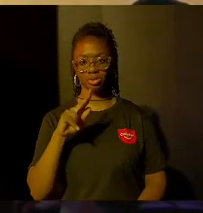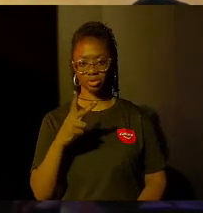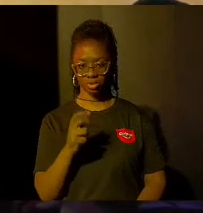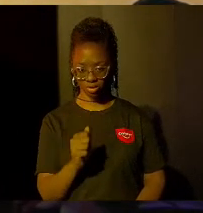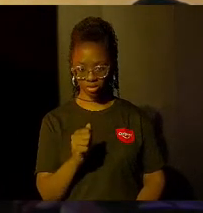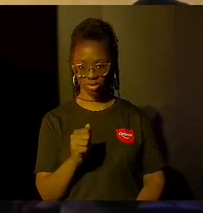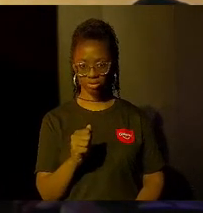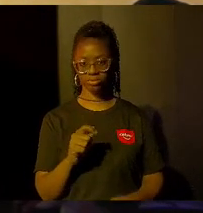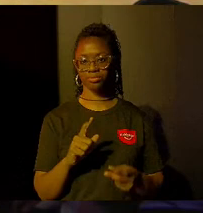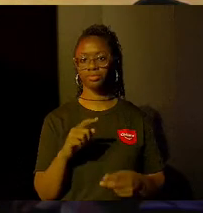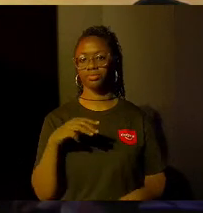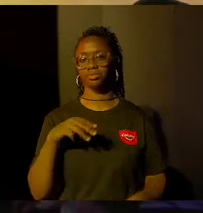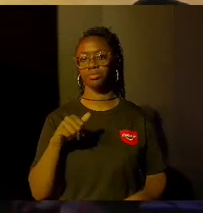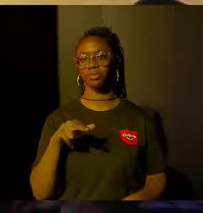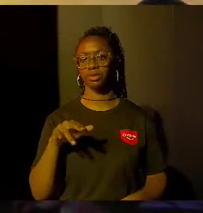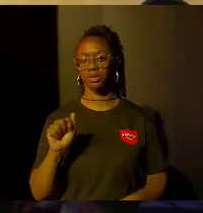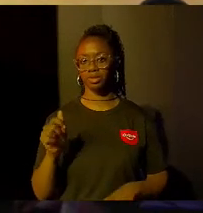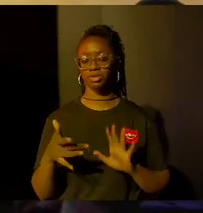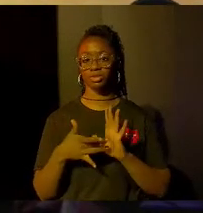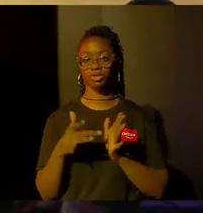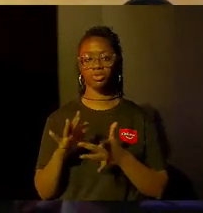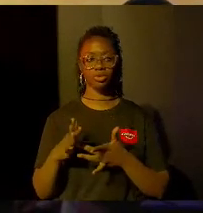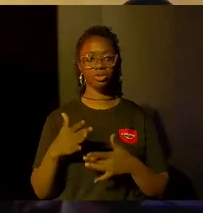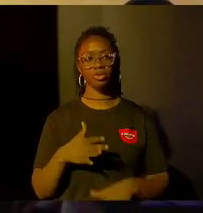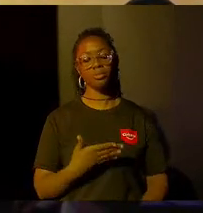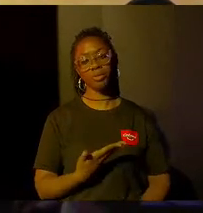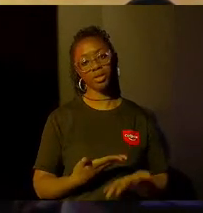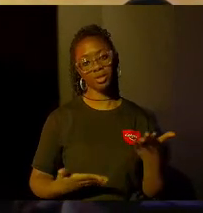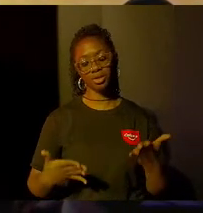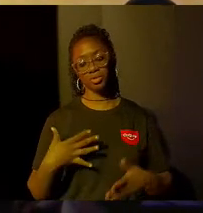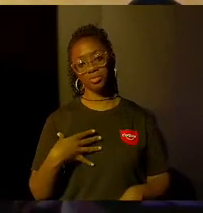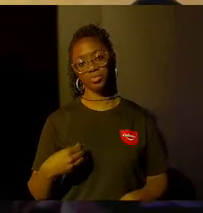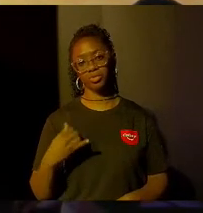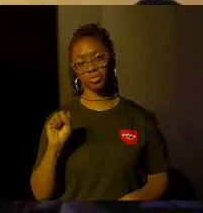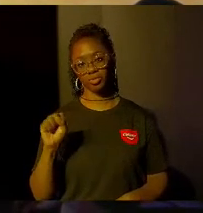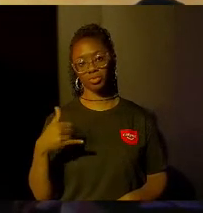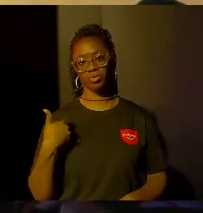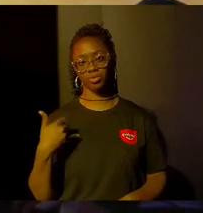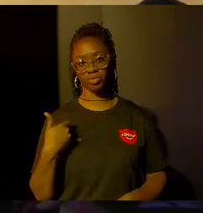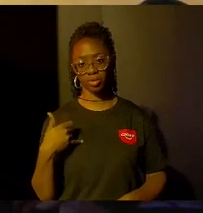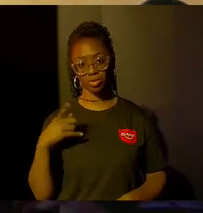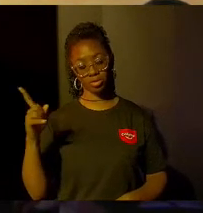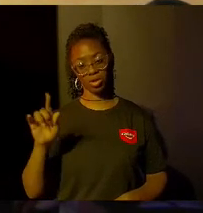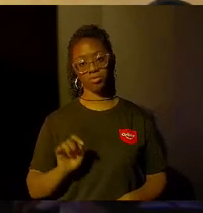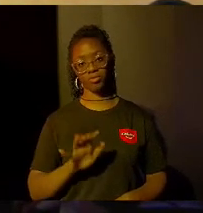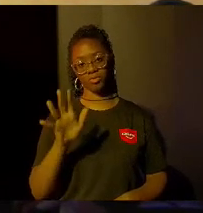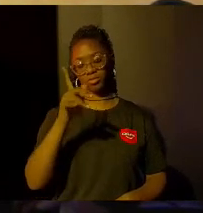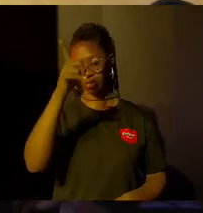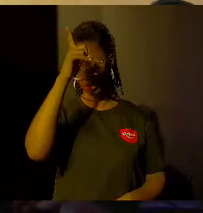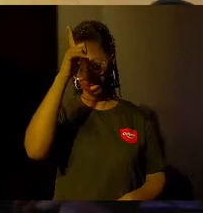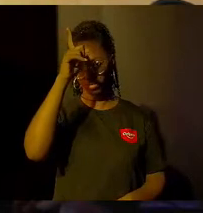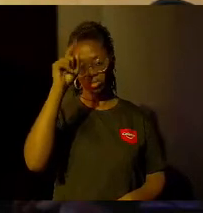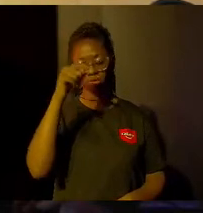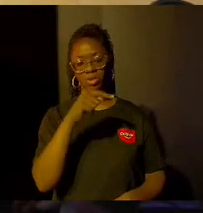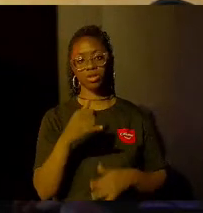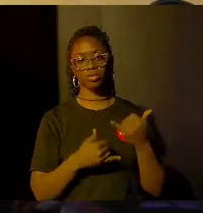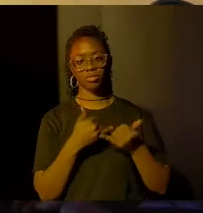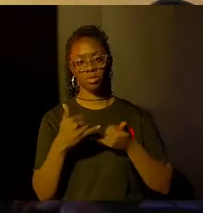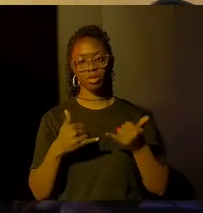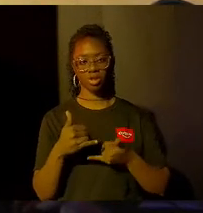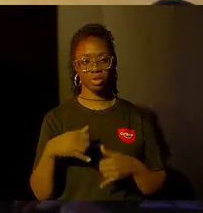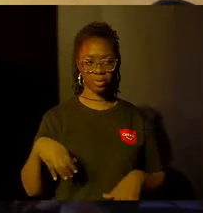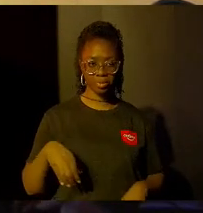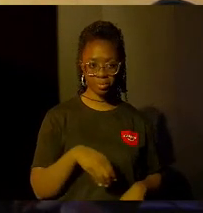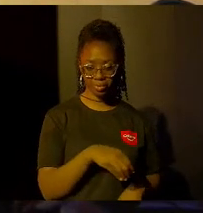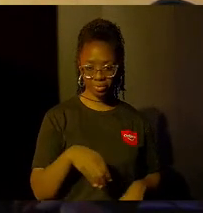que perdeu o filho dela Aos 8 anos de idade no Complexo do Alemão enquanto ele brincava de carrinho